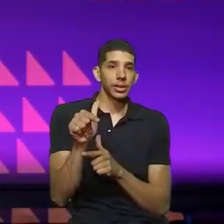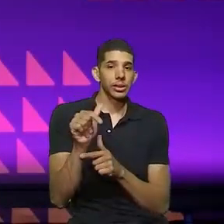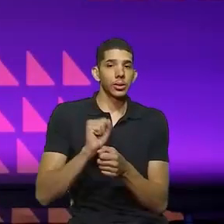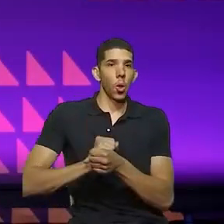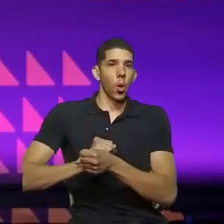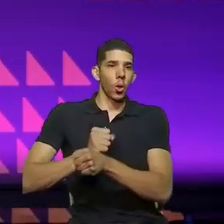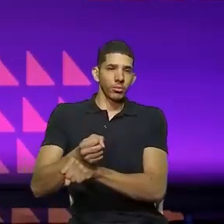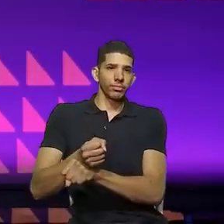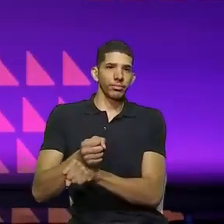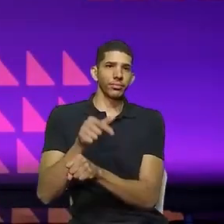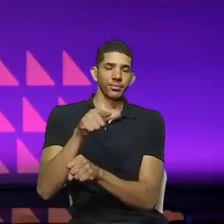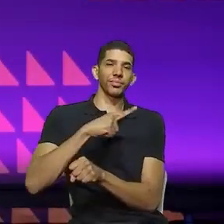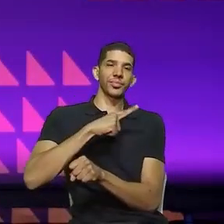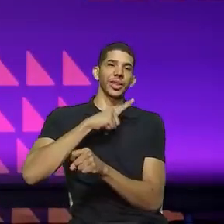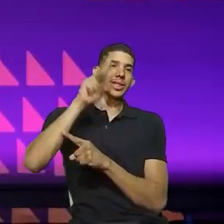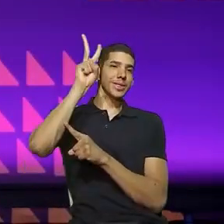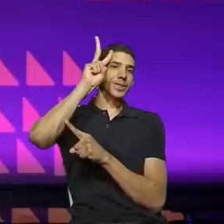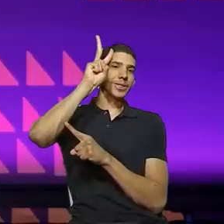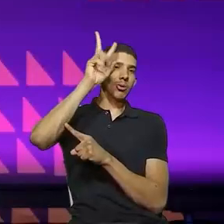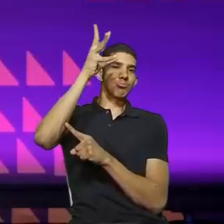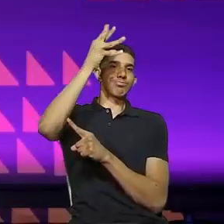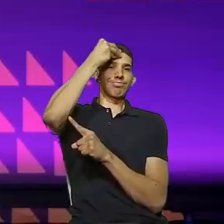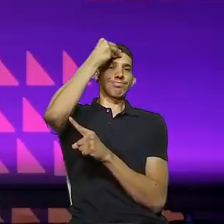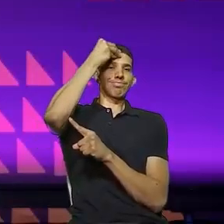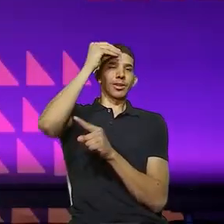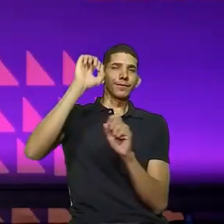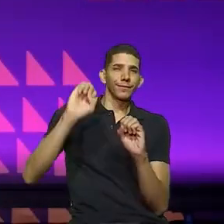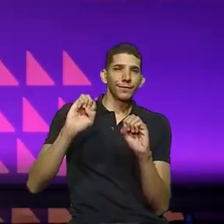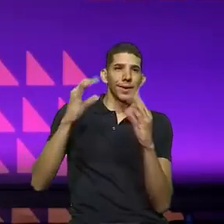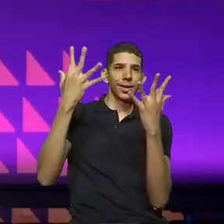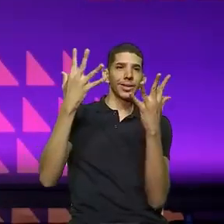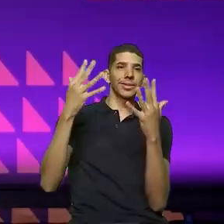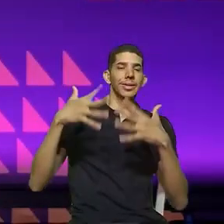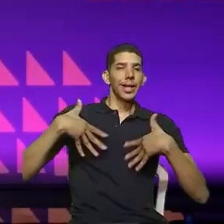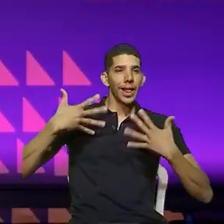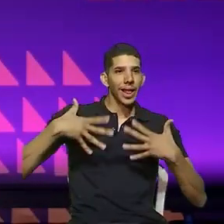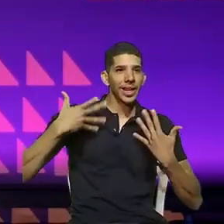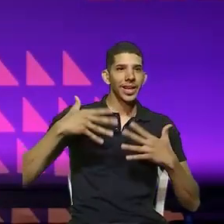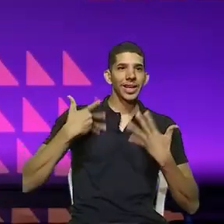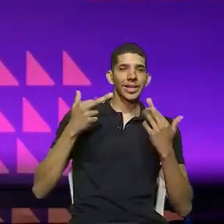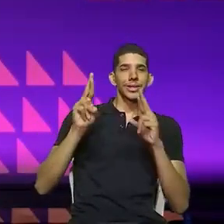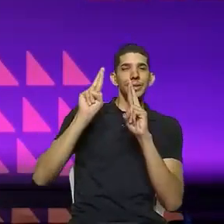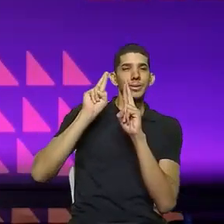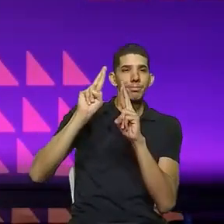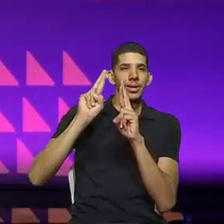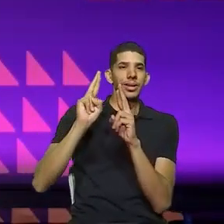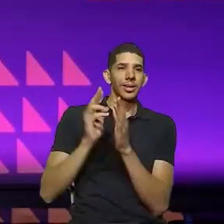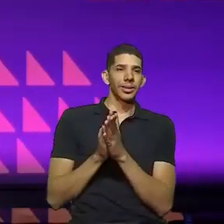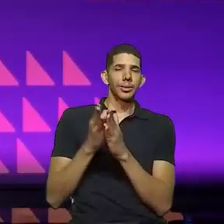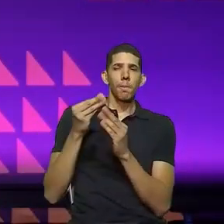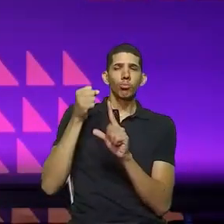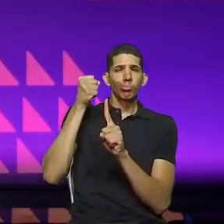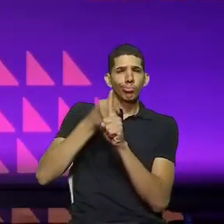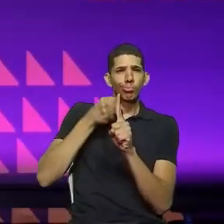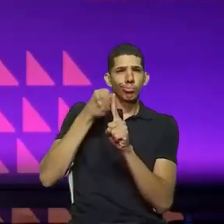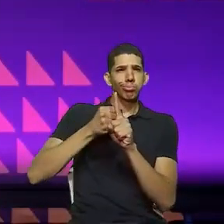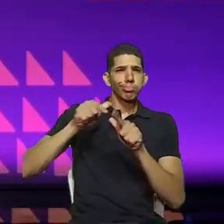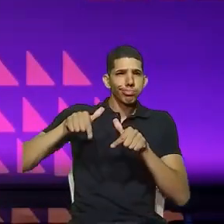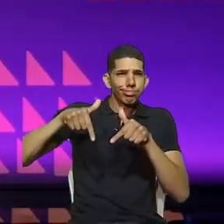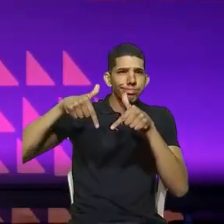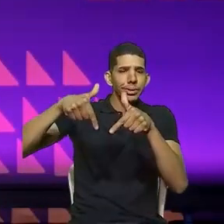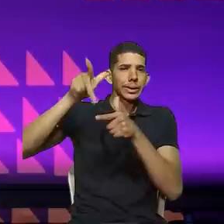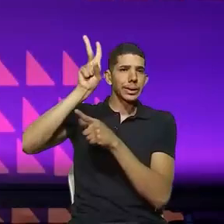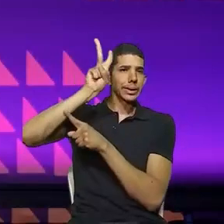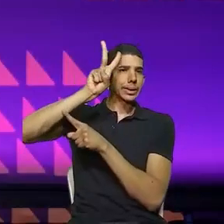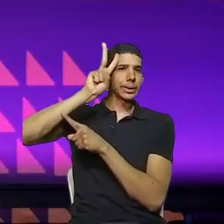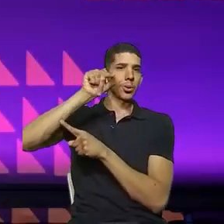muita alegria, tem muita festa, tem muita esperança, tem muita luta. E dessas histórias todas que a